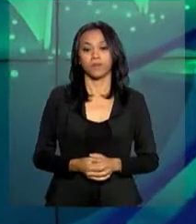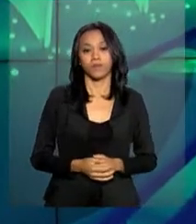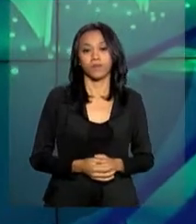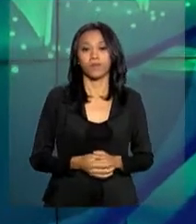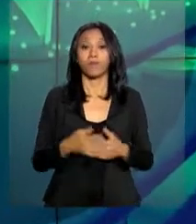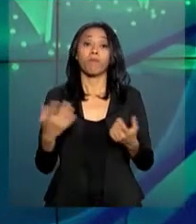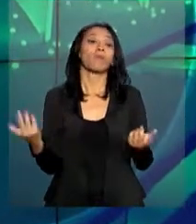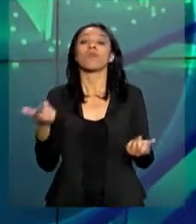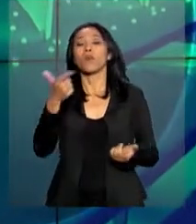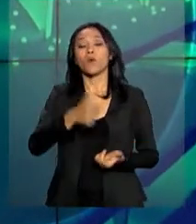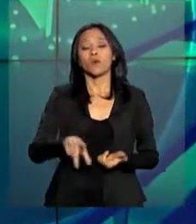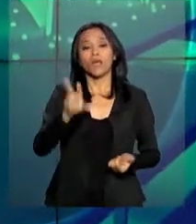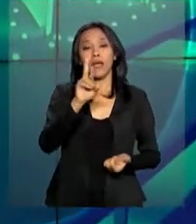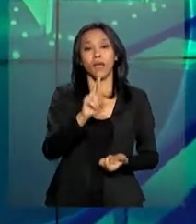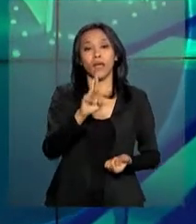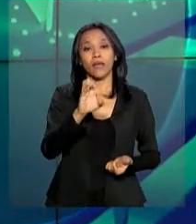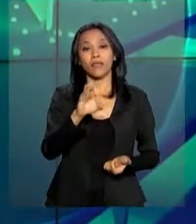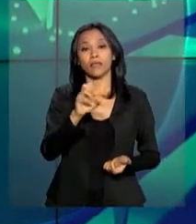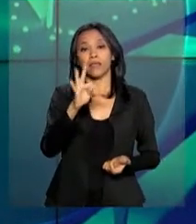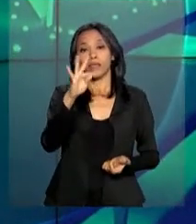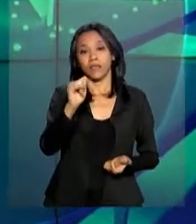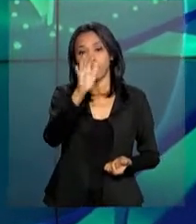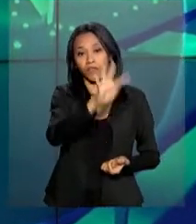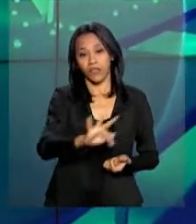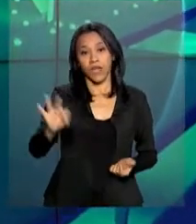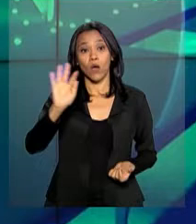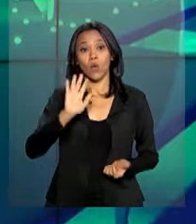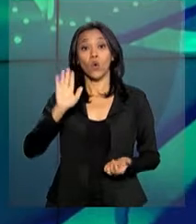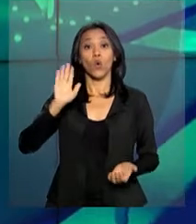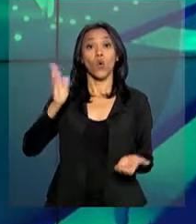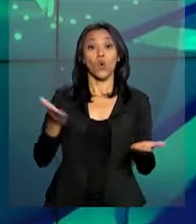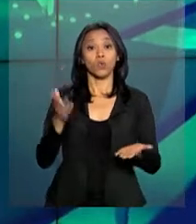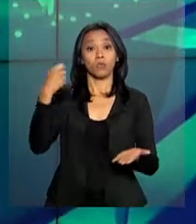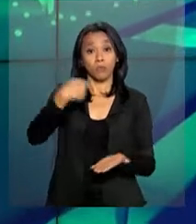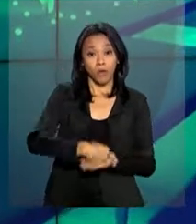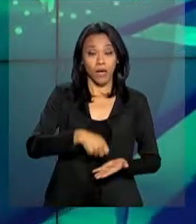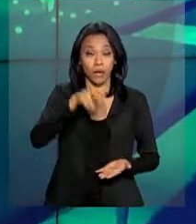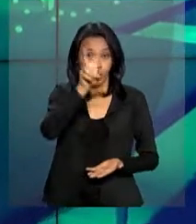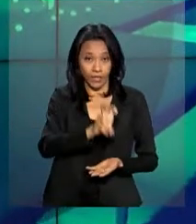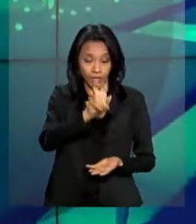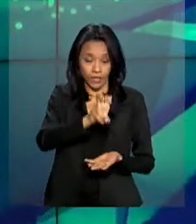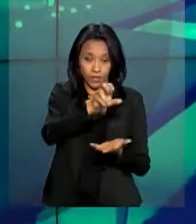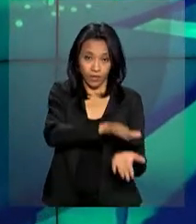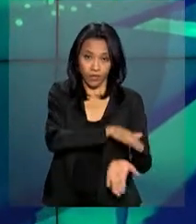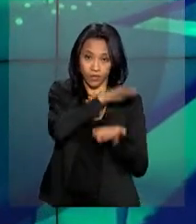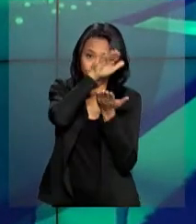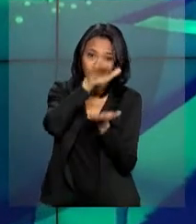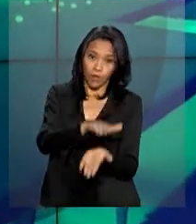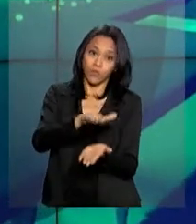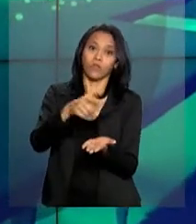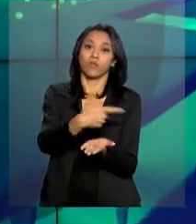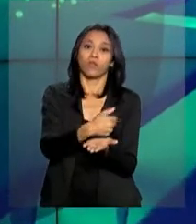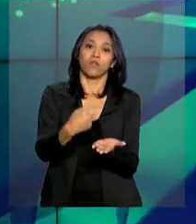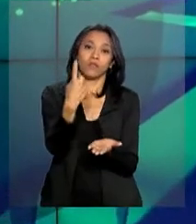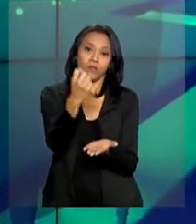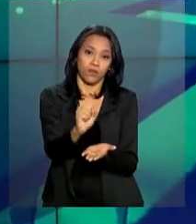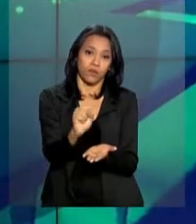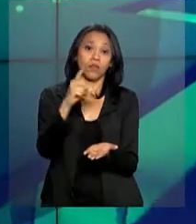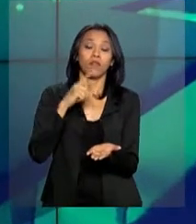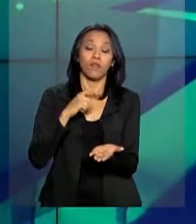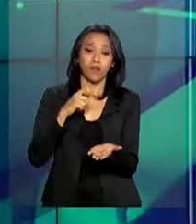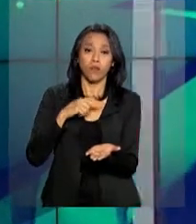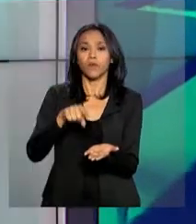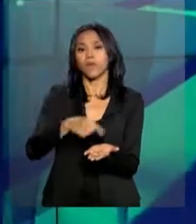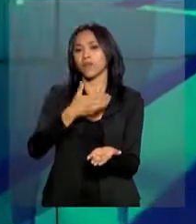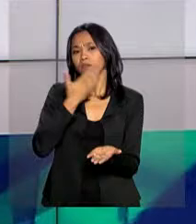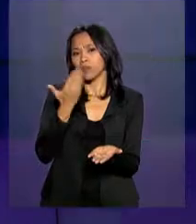a receita federal paga hoje o quinto lote de restituição do imposto de renda da pessoa física 2008 o lote também inclui restituições residuais